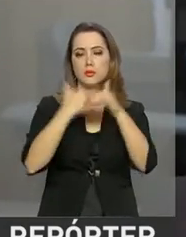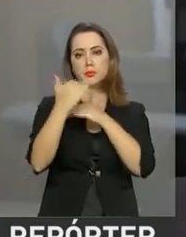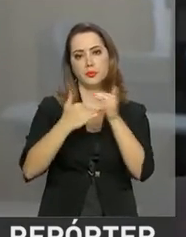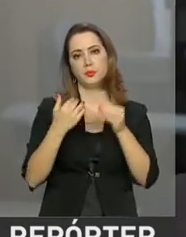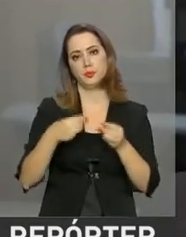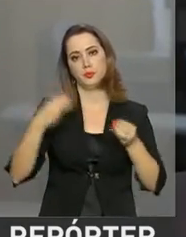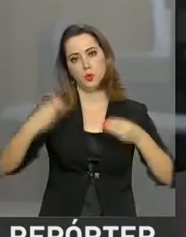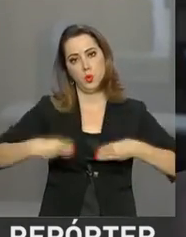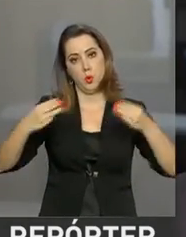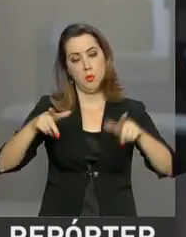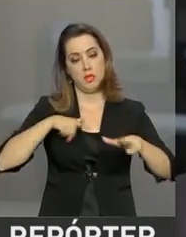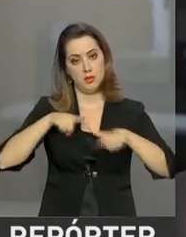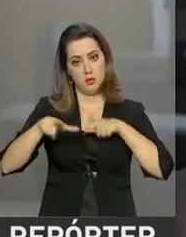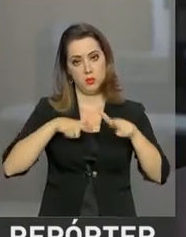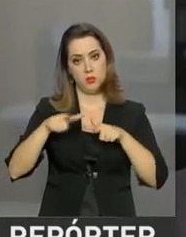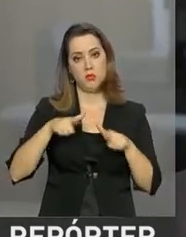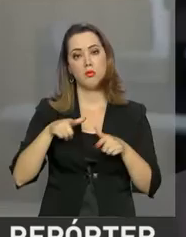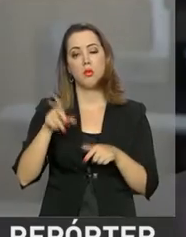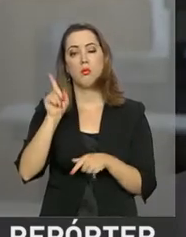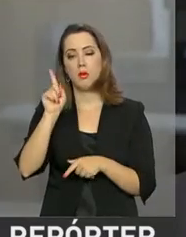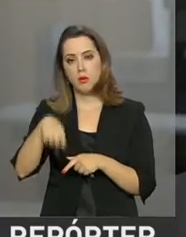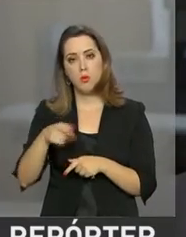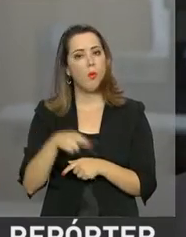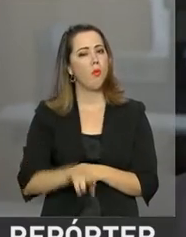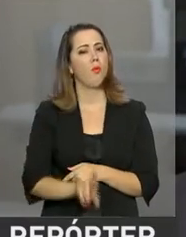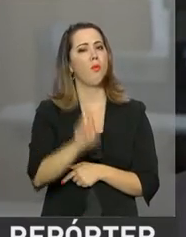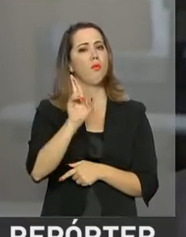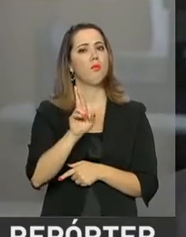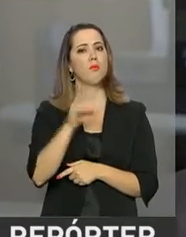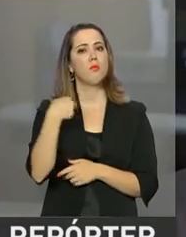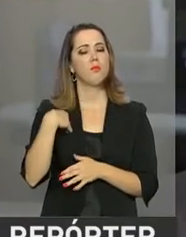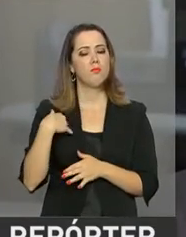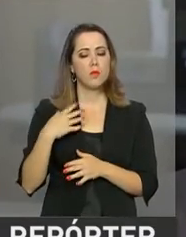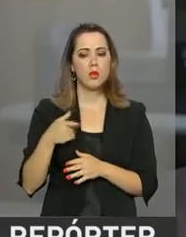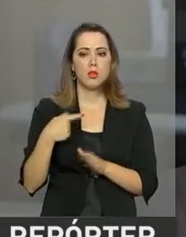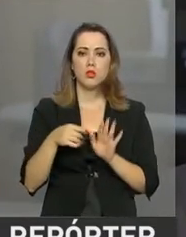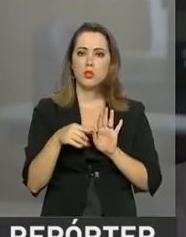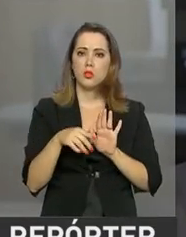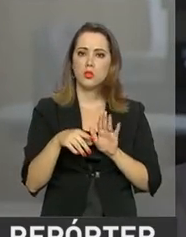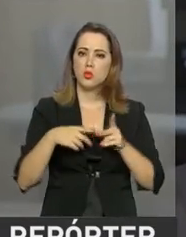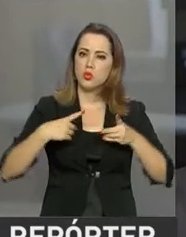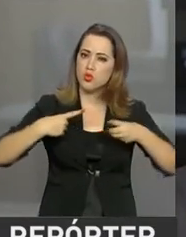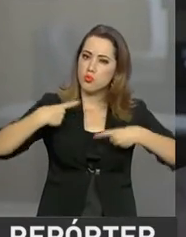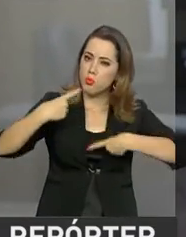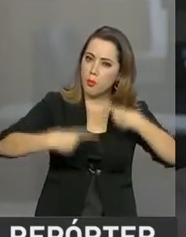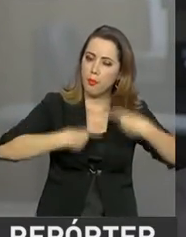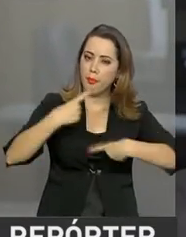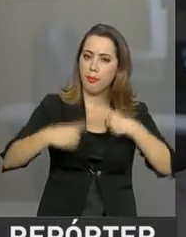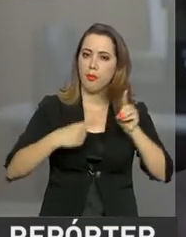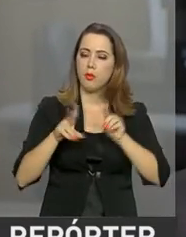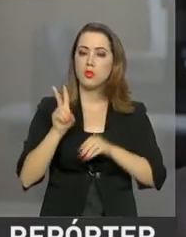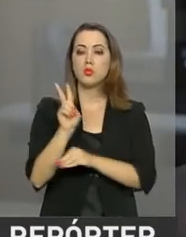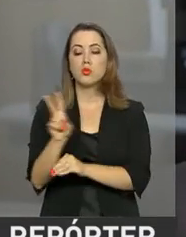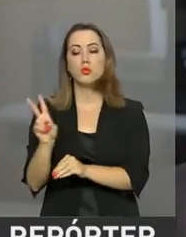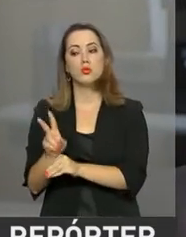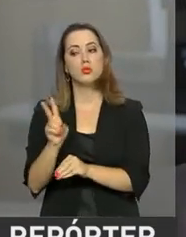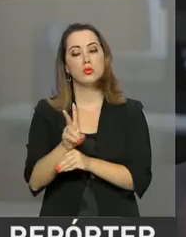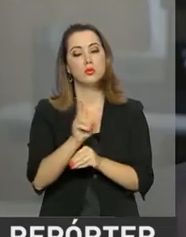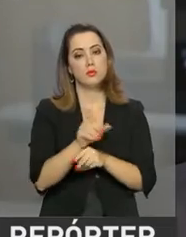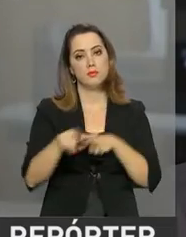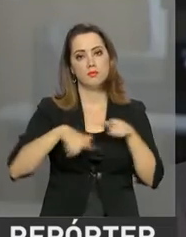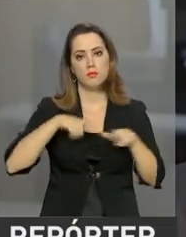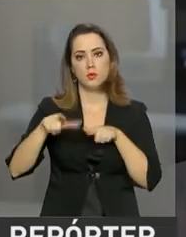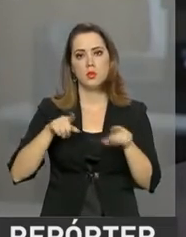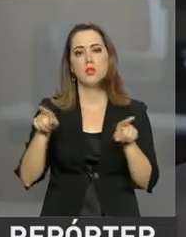trabalho tenha competência de promover políticas públicas de proteção ao trabalhador e os